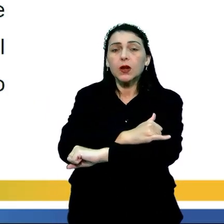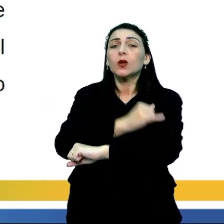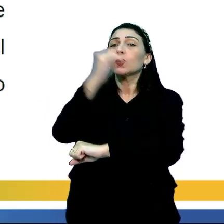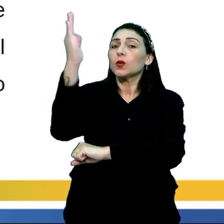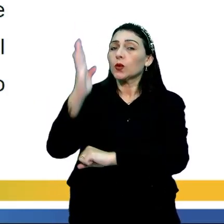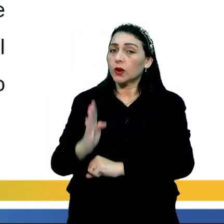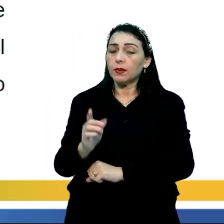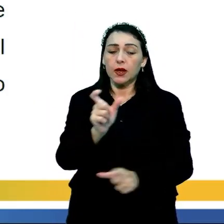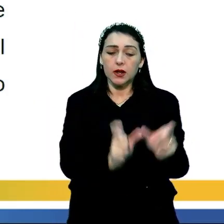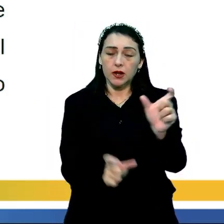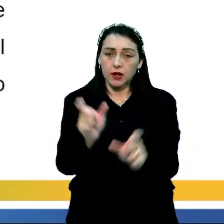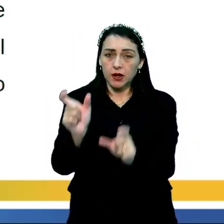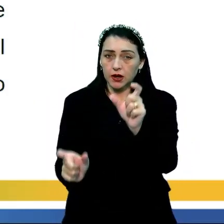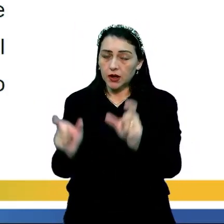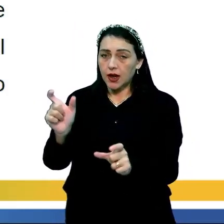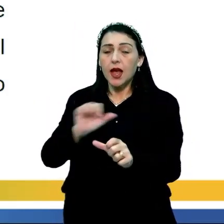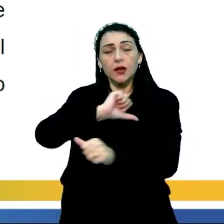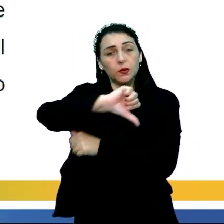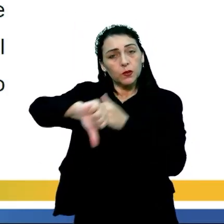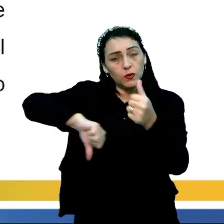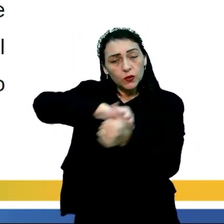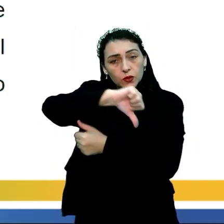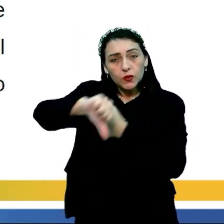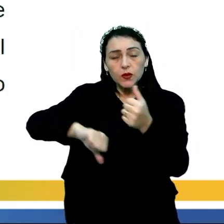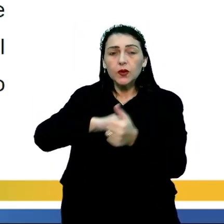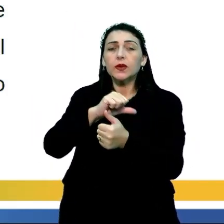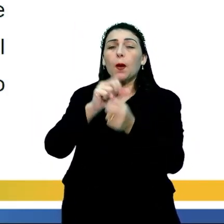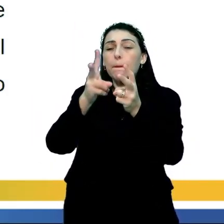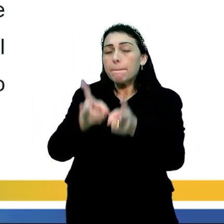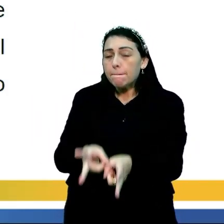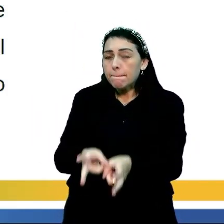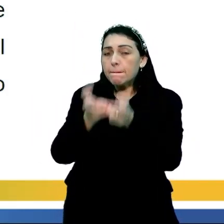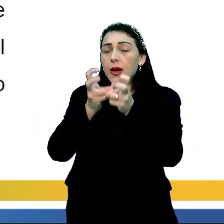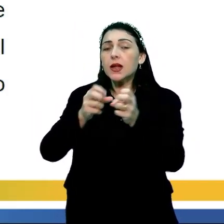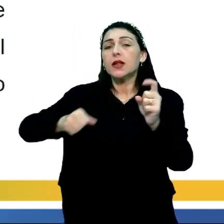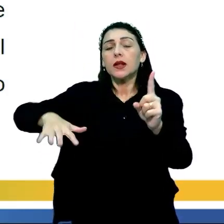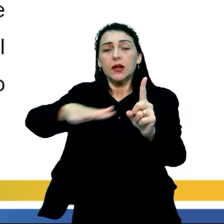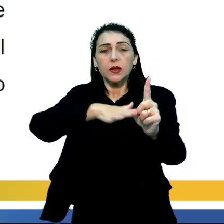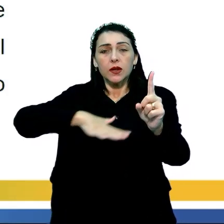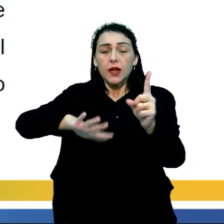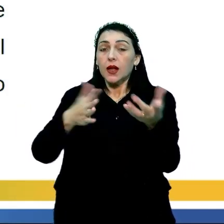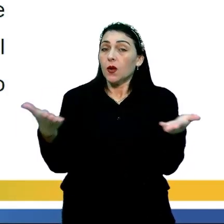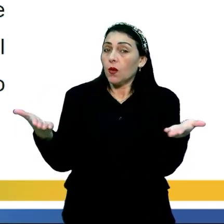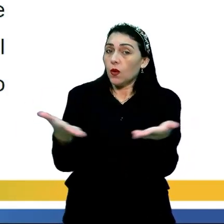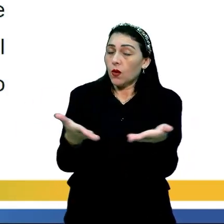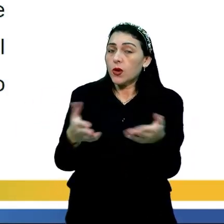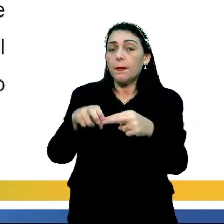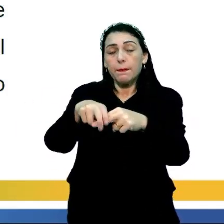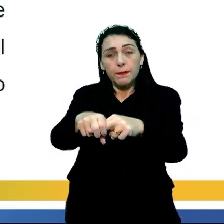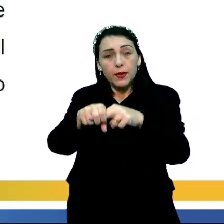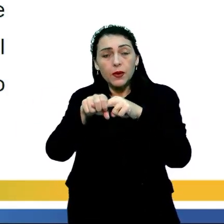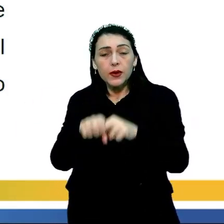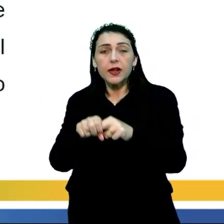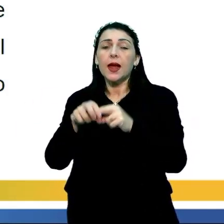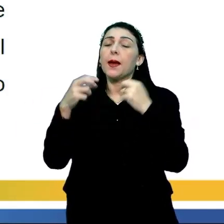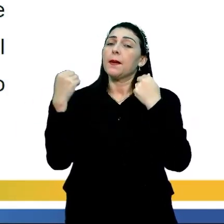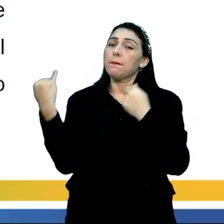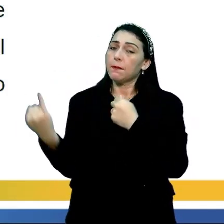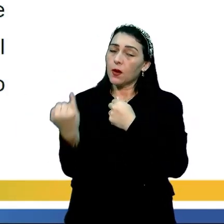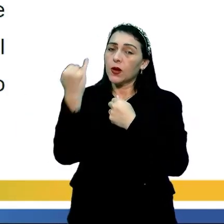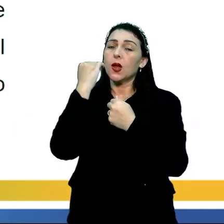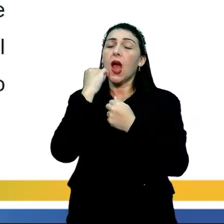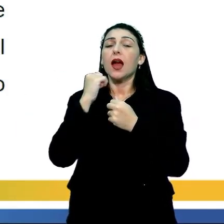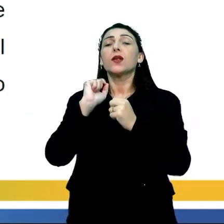os brasileiros. Essas mudanças são perceptíveis na sociedade atual. Por isso, é necessária